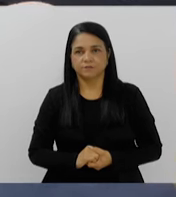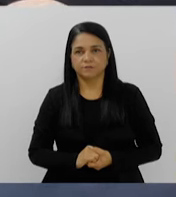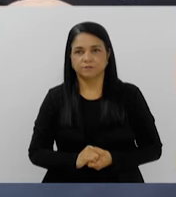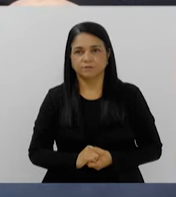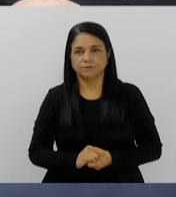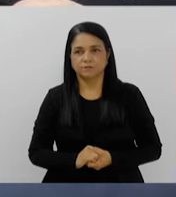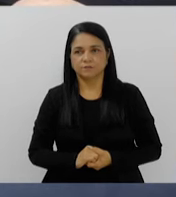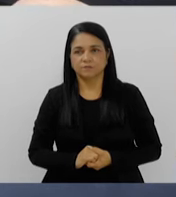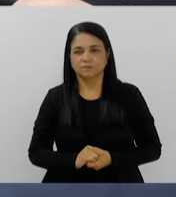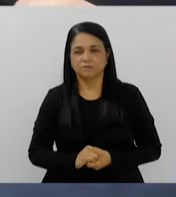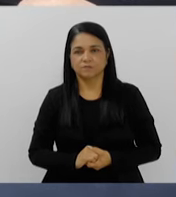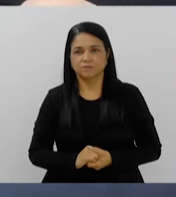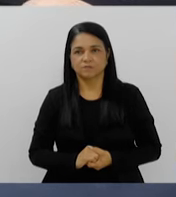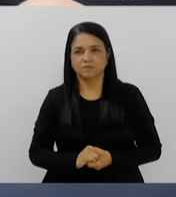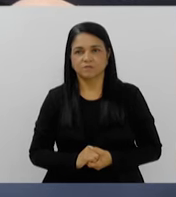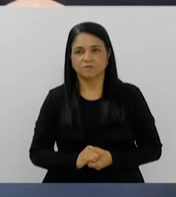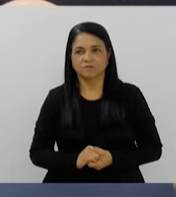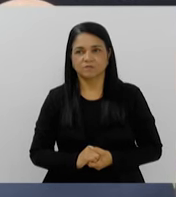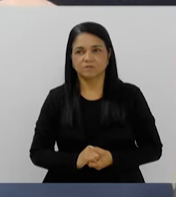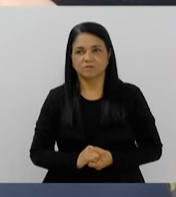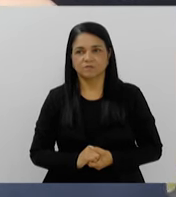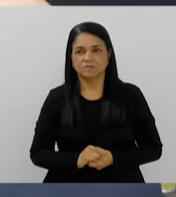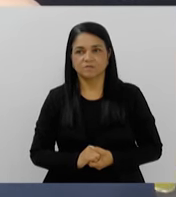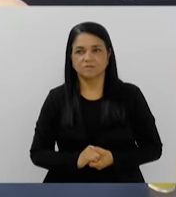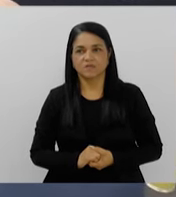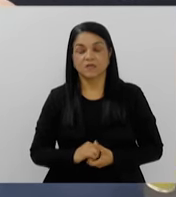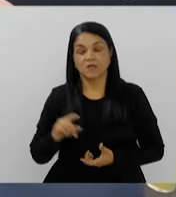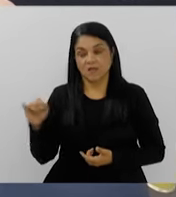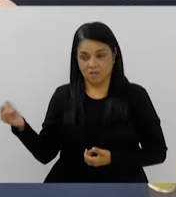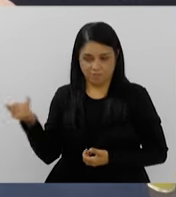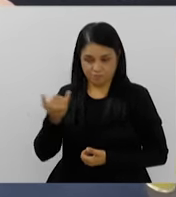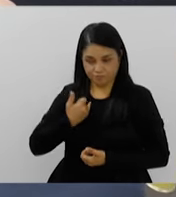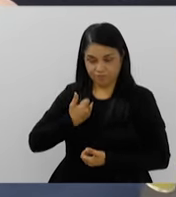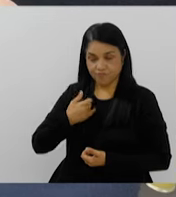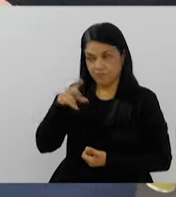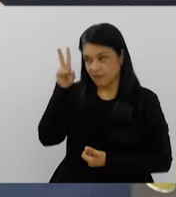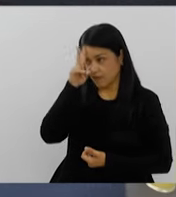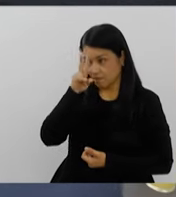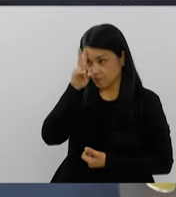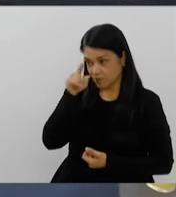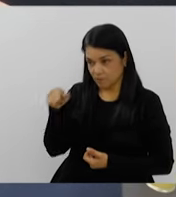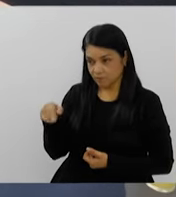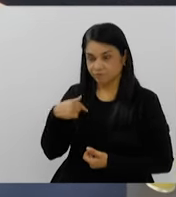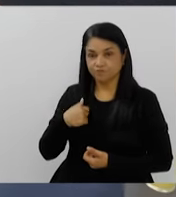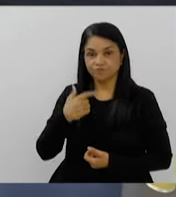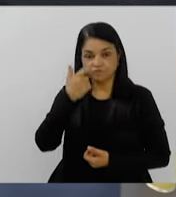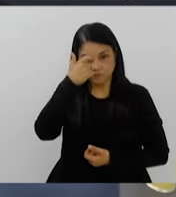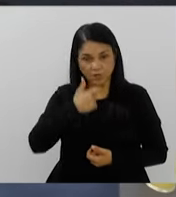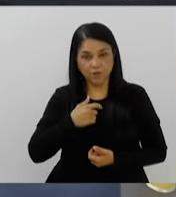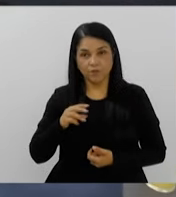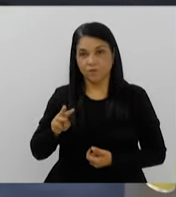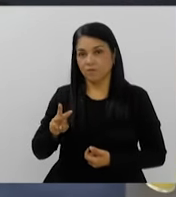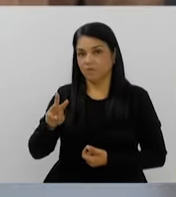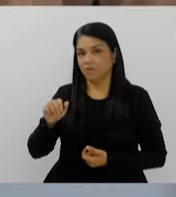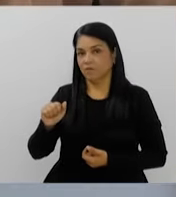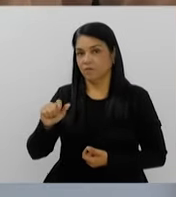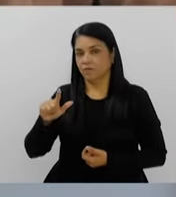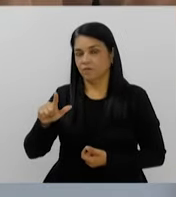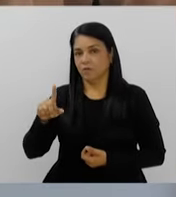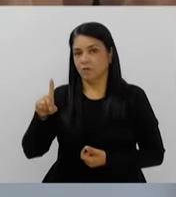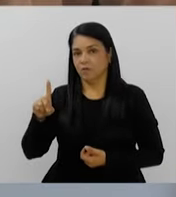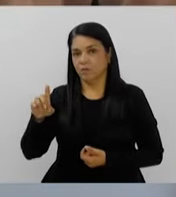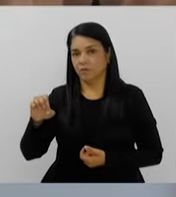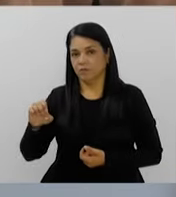Olha só, ela está aqui me lembrando que eu e o Valdec, que também